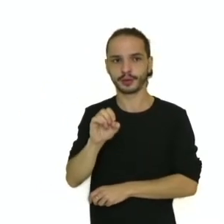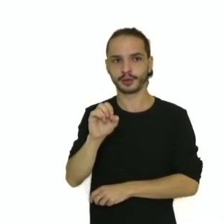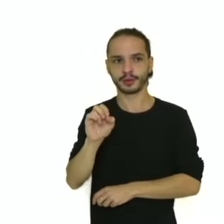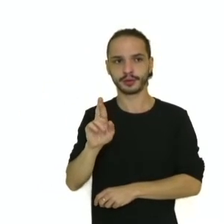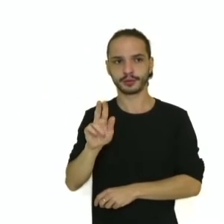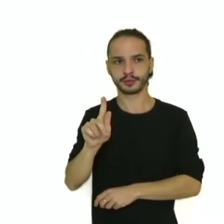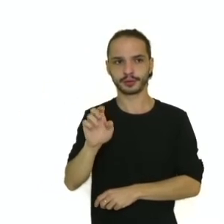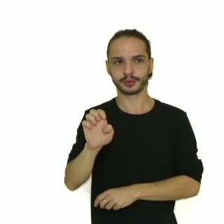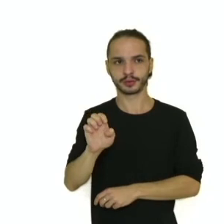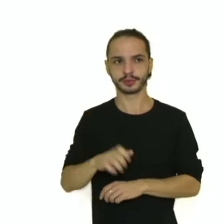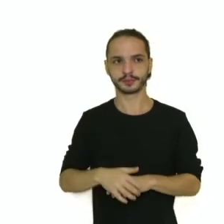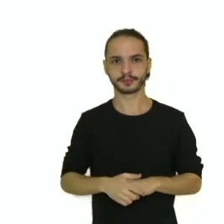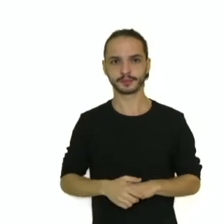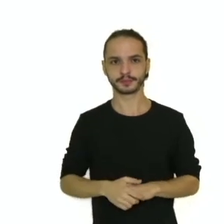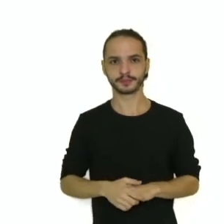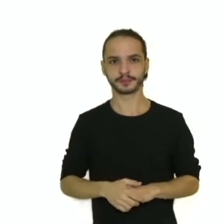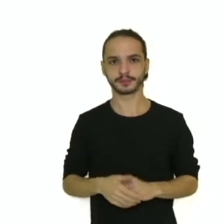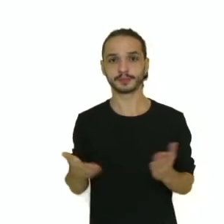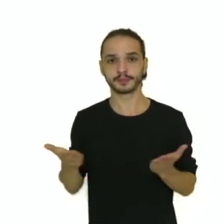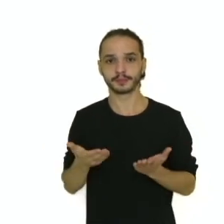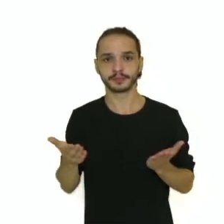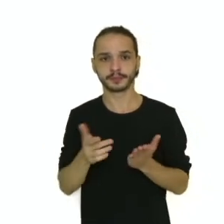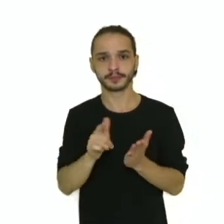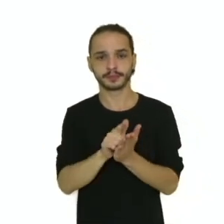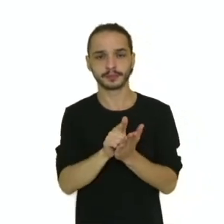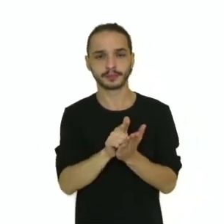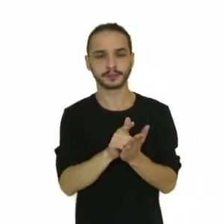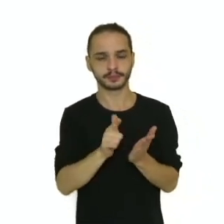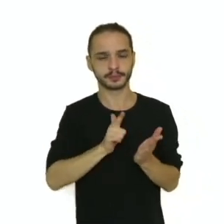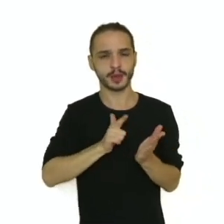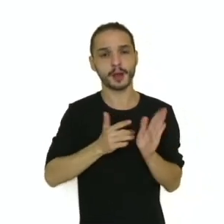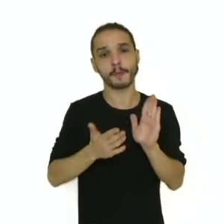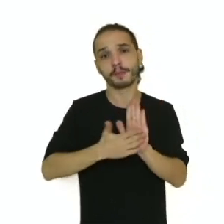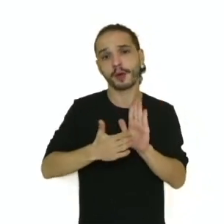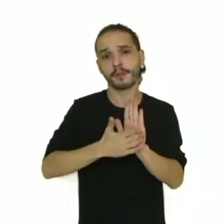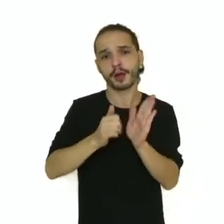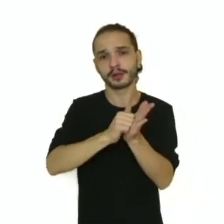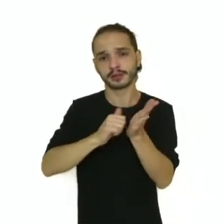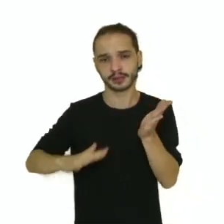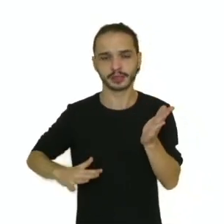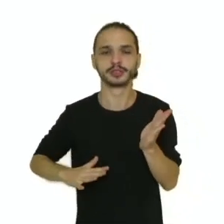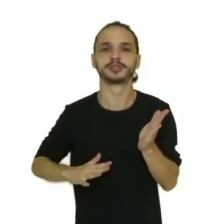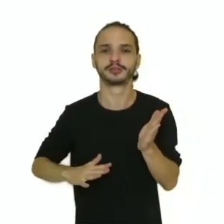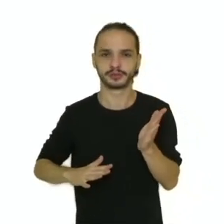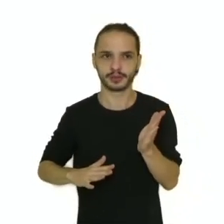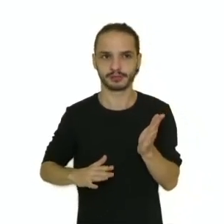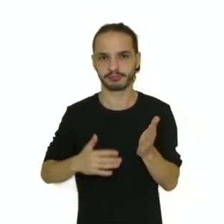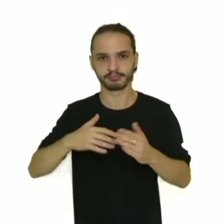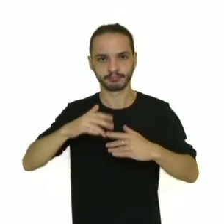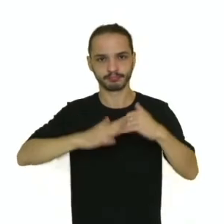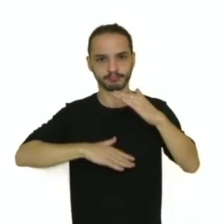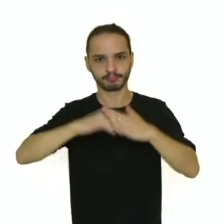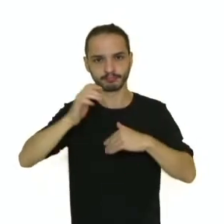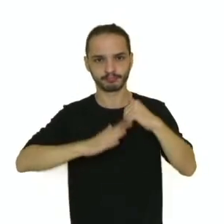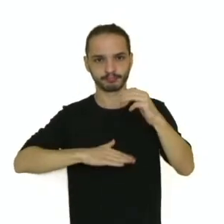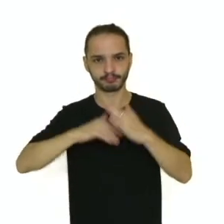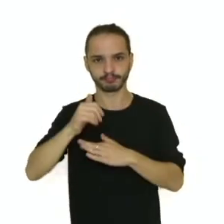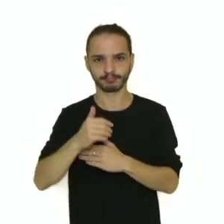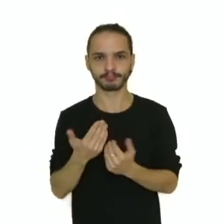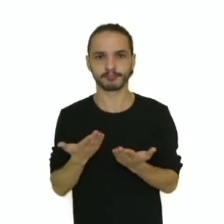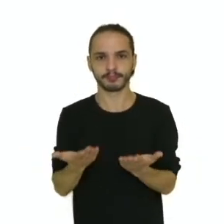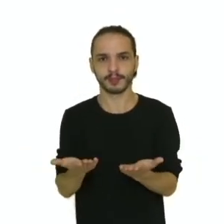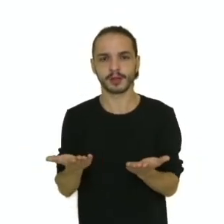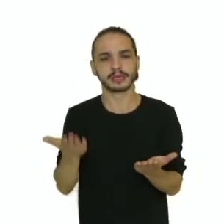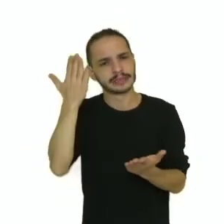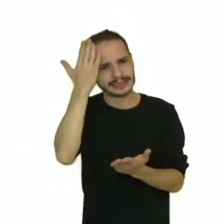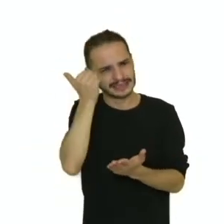Passamani. E agora nós temos uma proposta de atividade mão na massa, né? Então, a gente sabe que a reportagem é